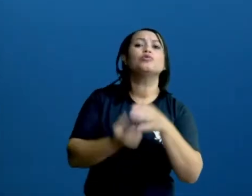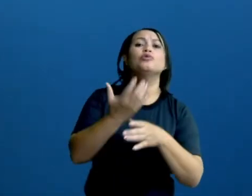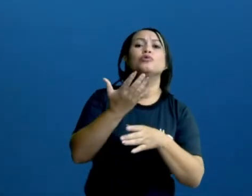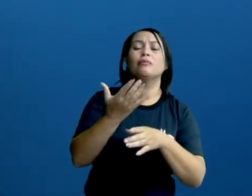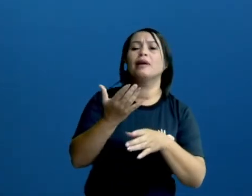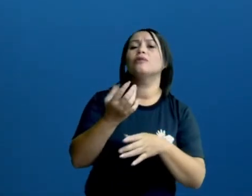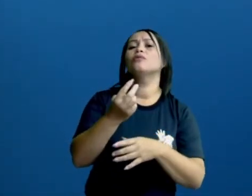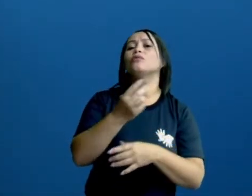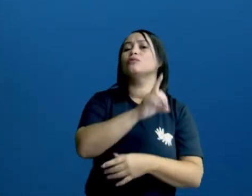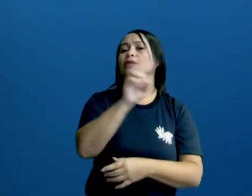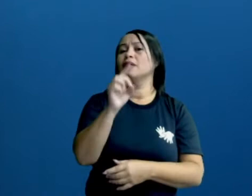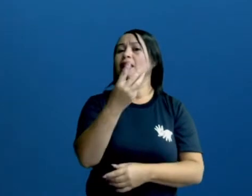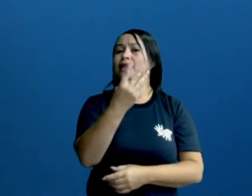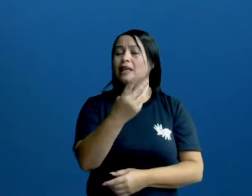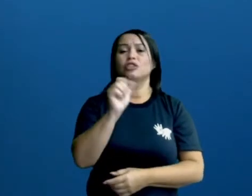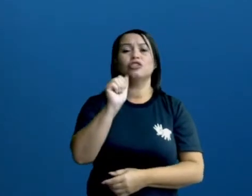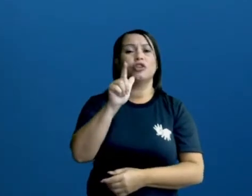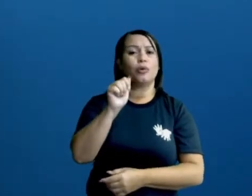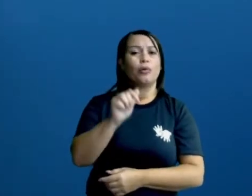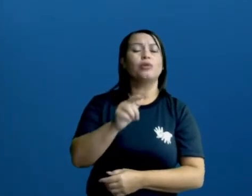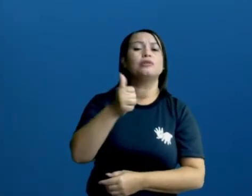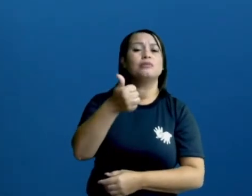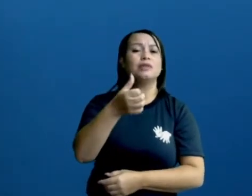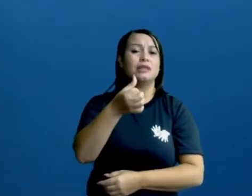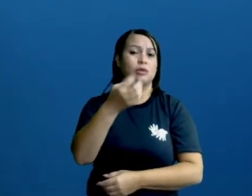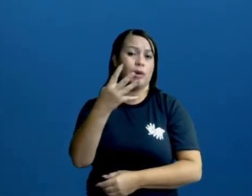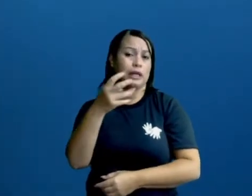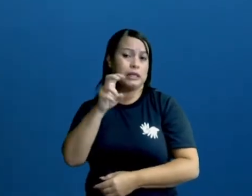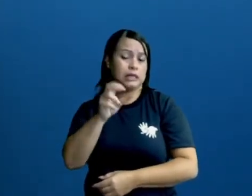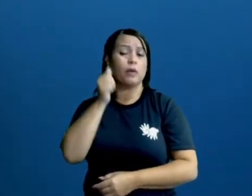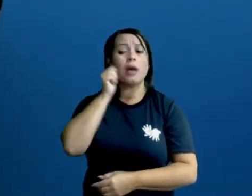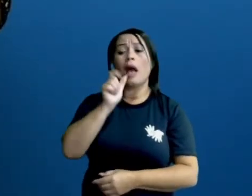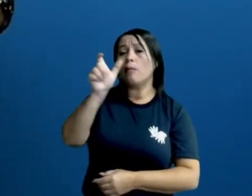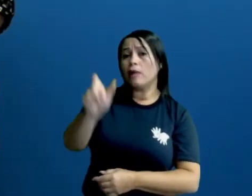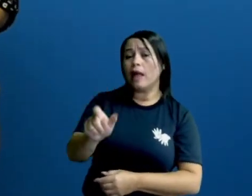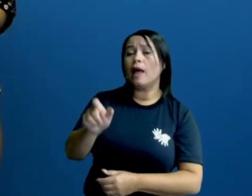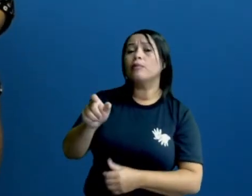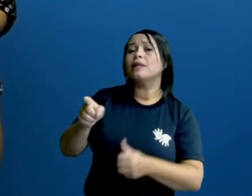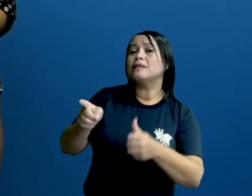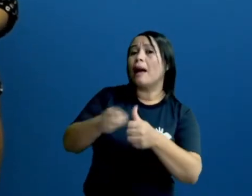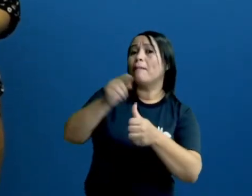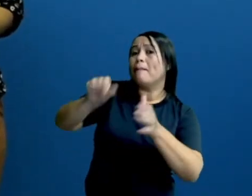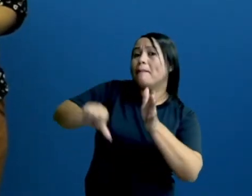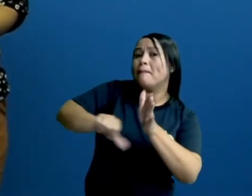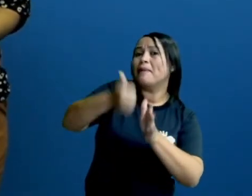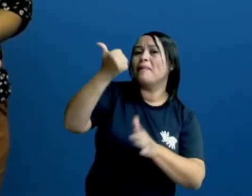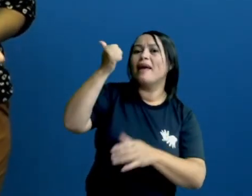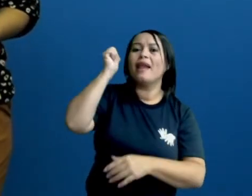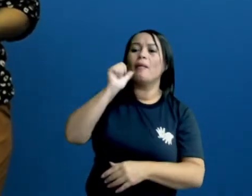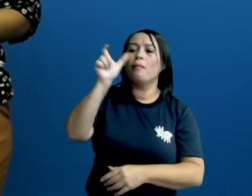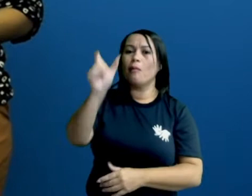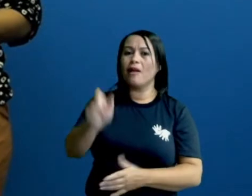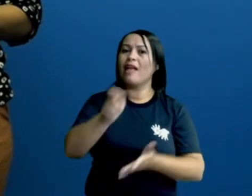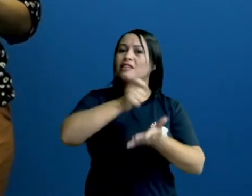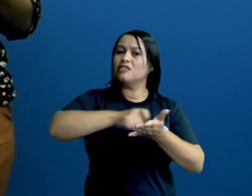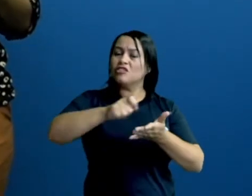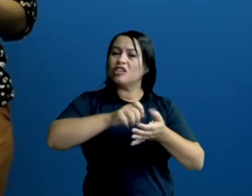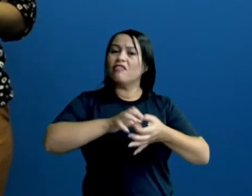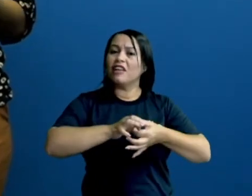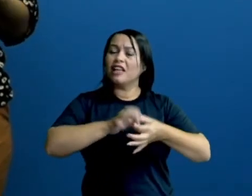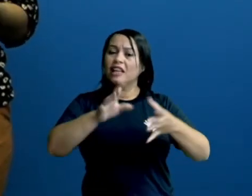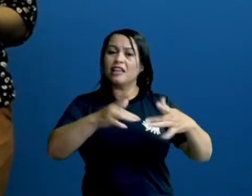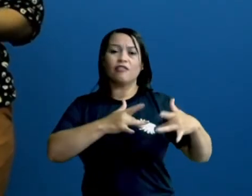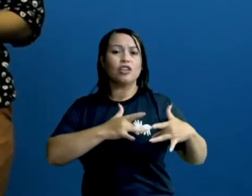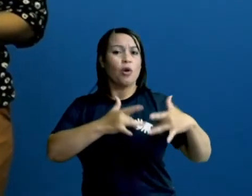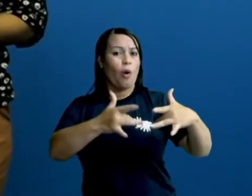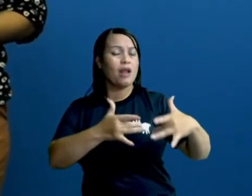de 1645, e Mariana Malha, por ter sido a primeira mulher a se alistar aí uma guerra, que